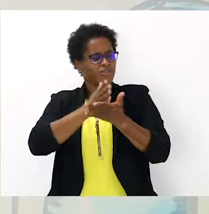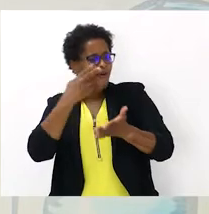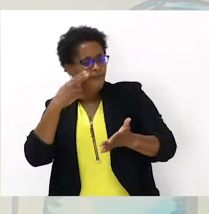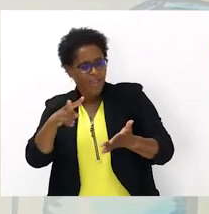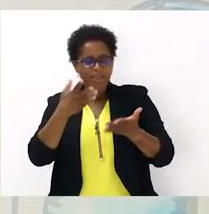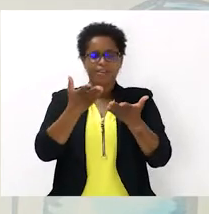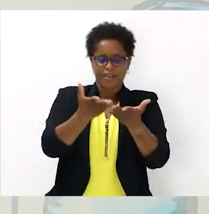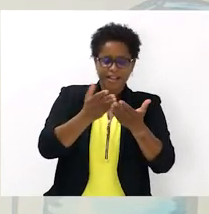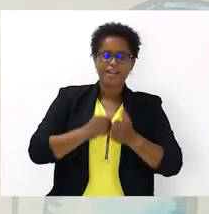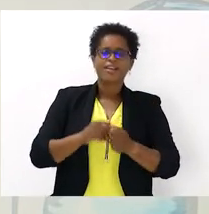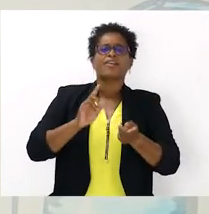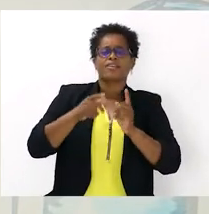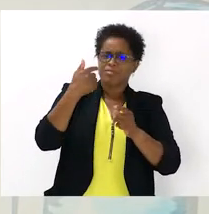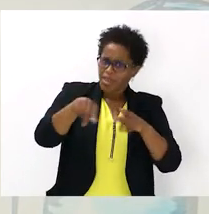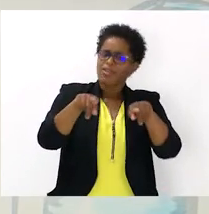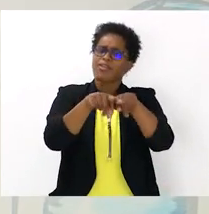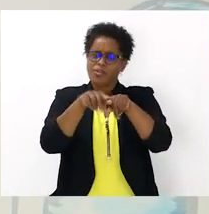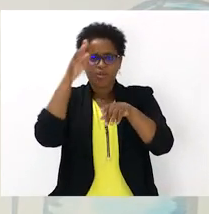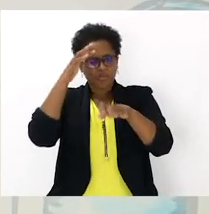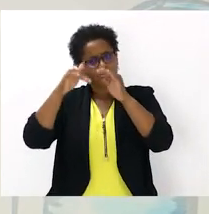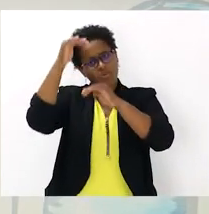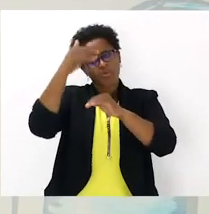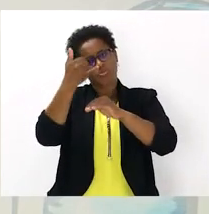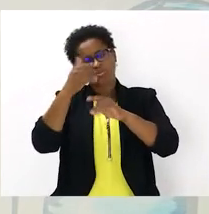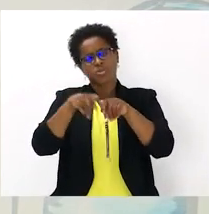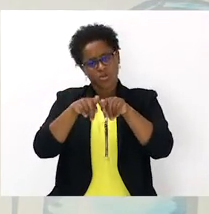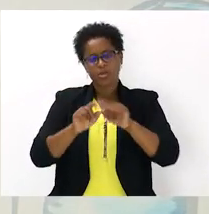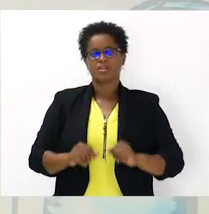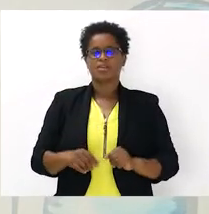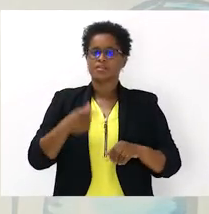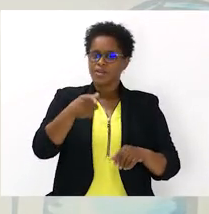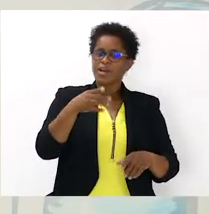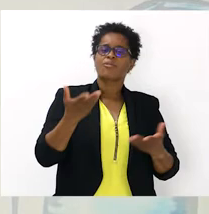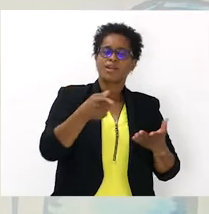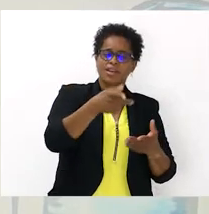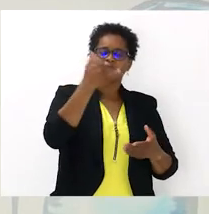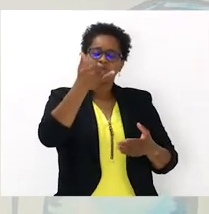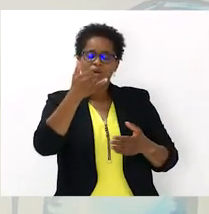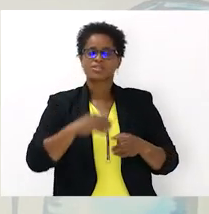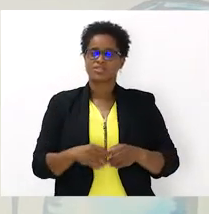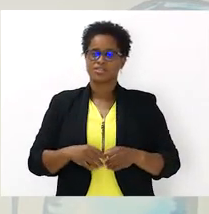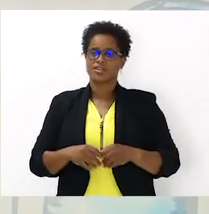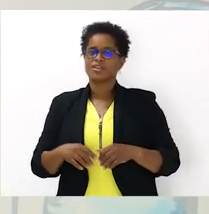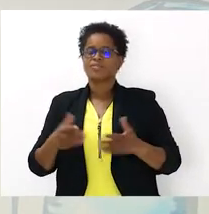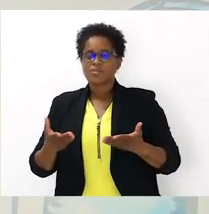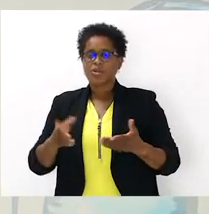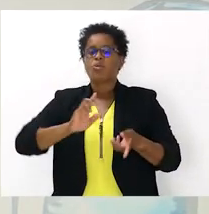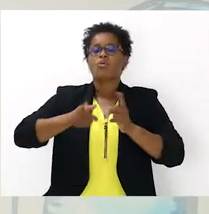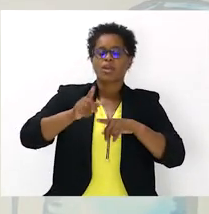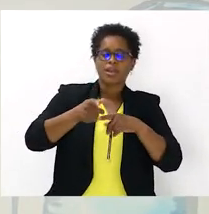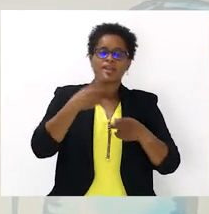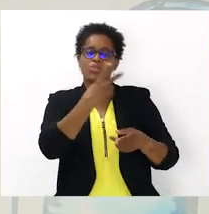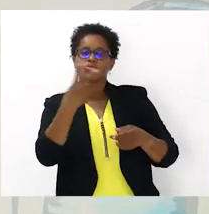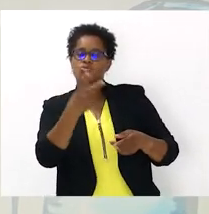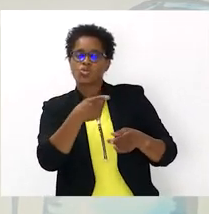que, de facto, tem mesmo expoente. Qual é o expoente aqui? 2, certo? Então, o que é que vamos em